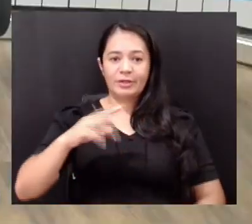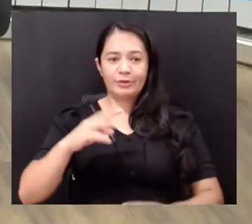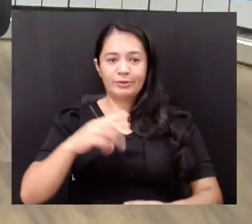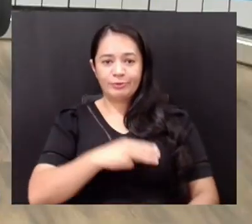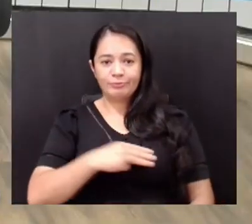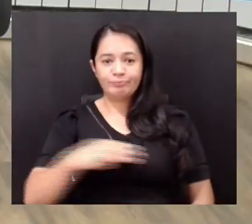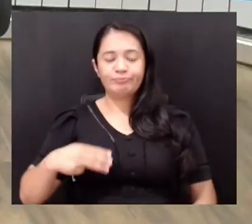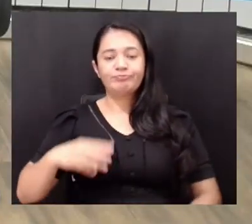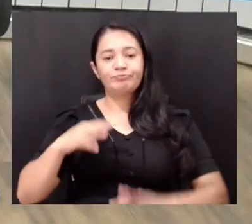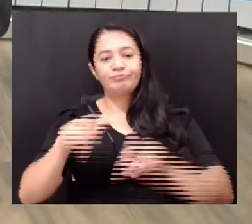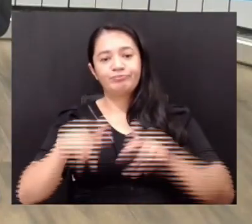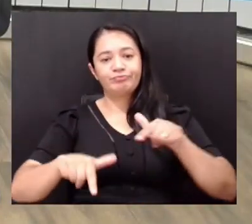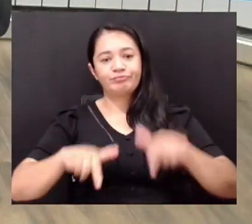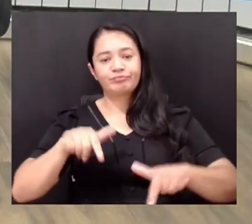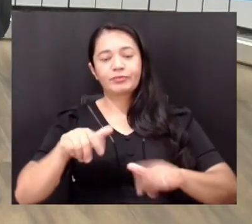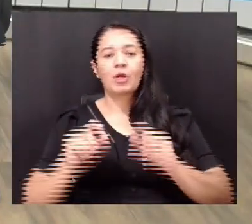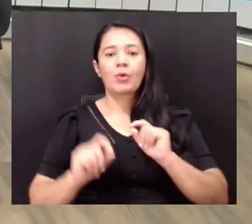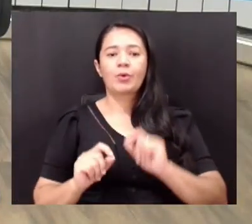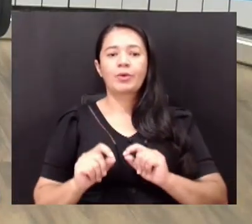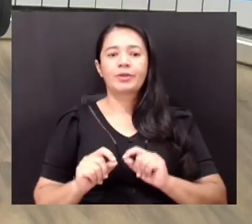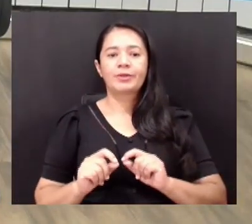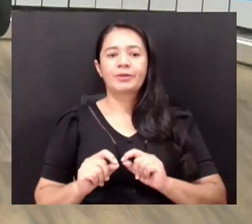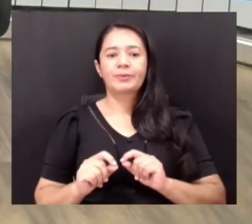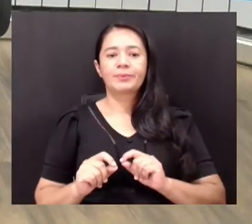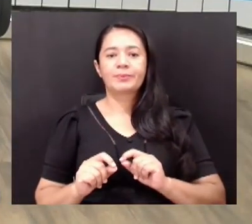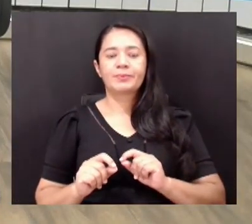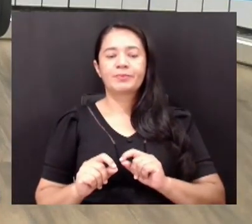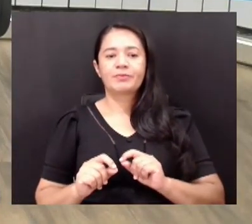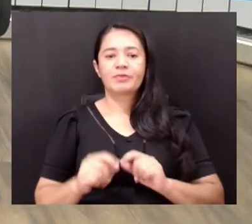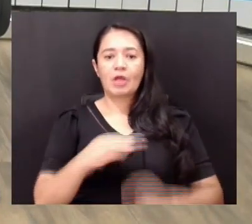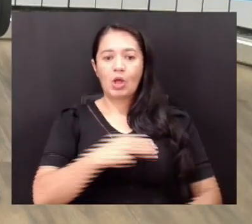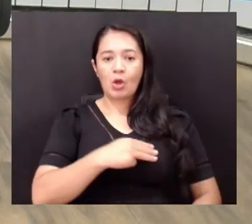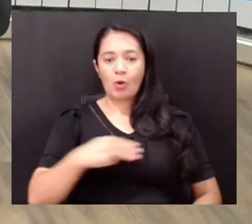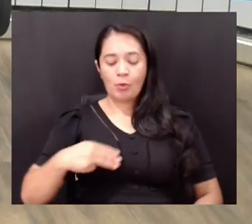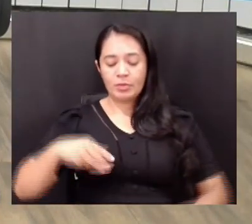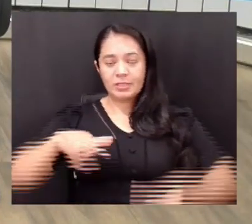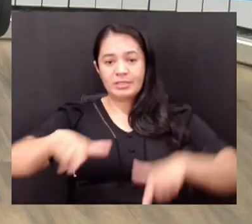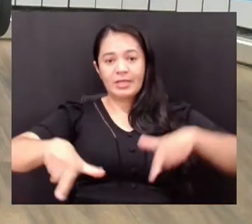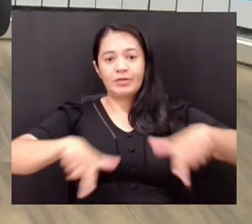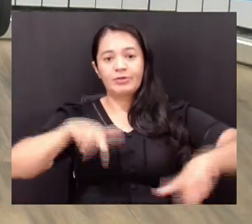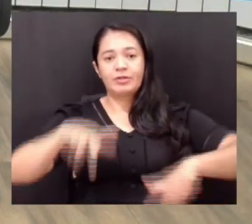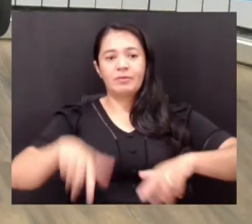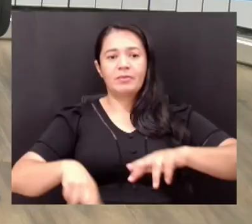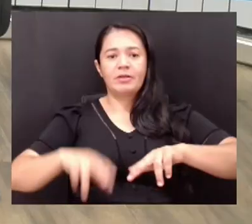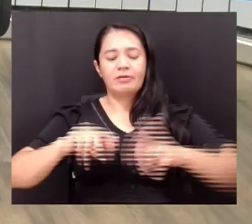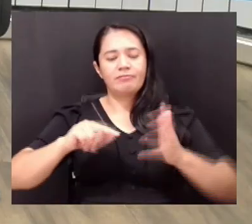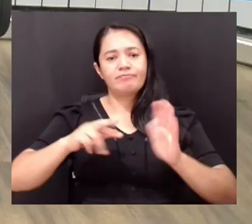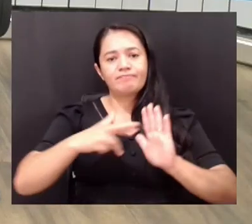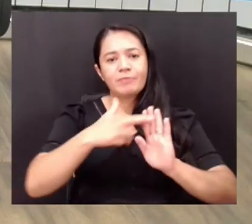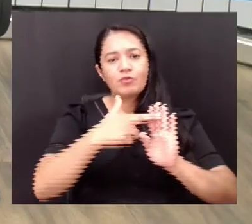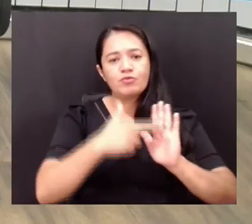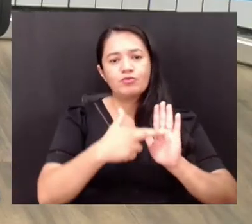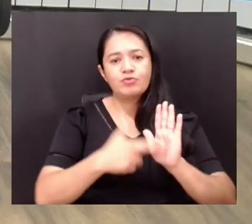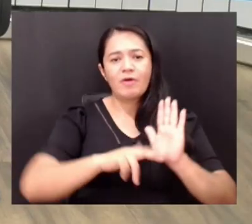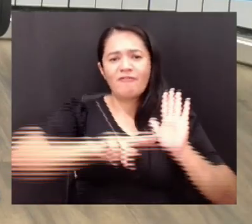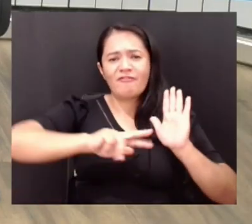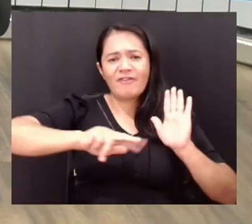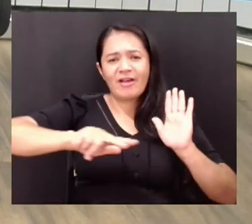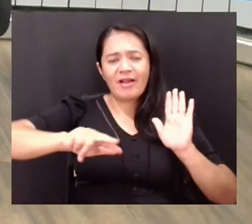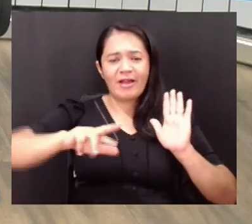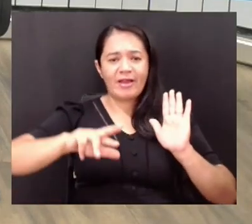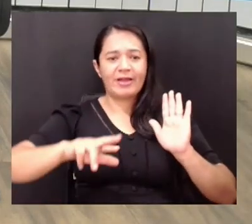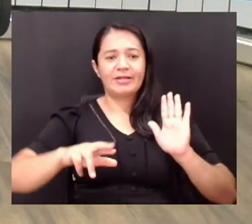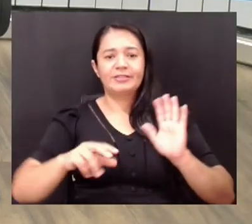Que vem o quê? Então, o Ministério do Trabalho, ele tem várias normas regulamentadoras, que diz como é que nós